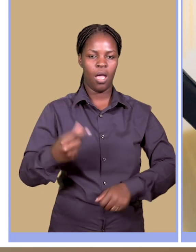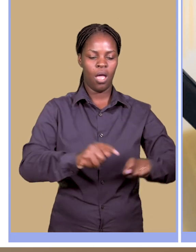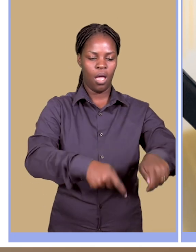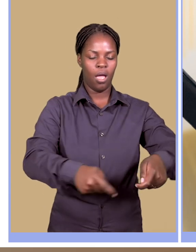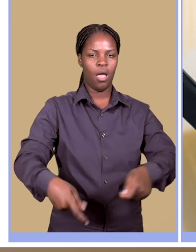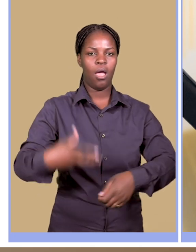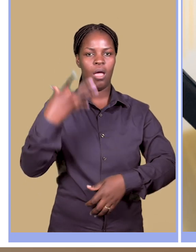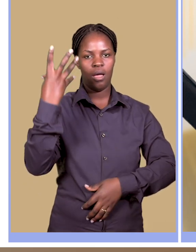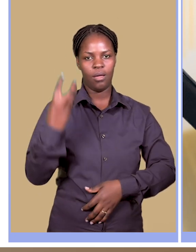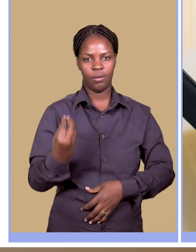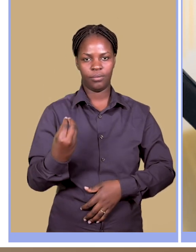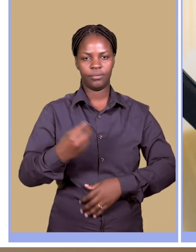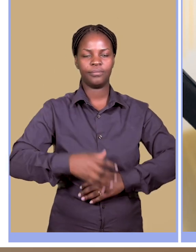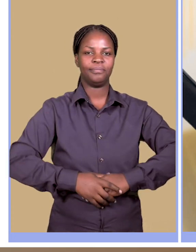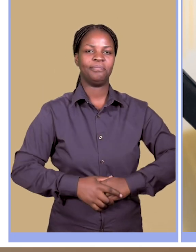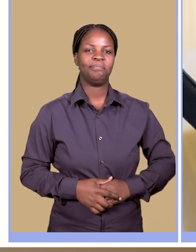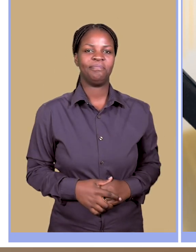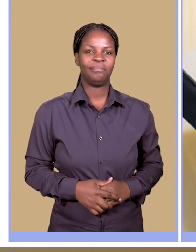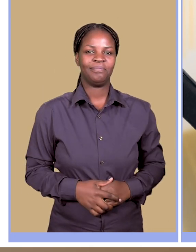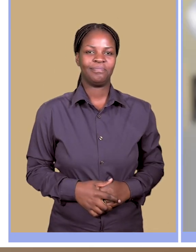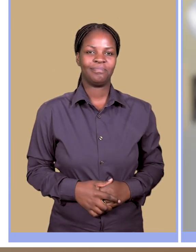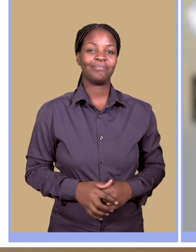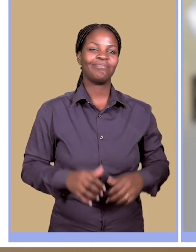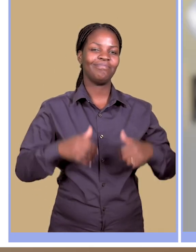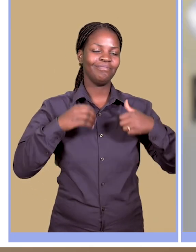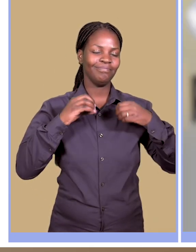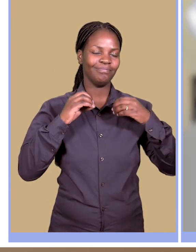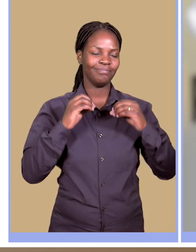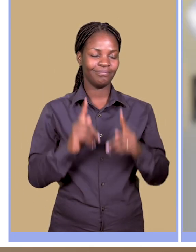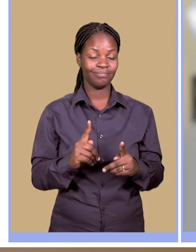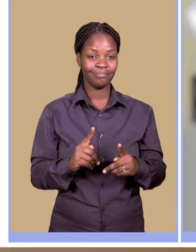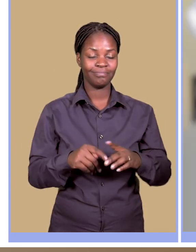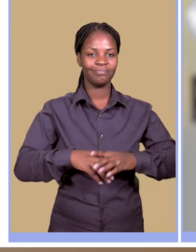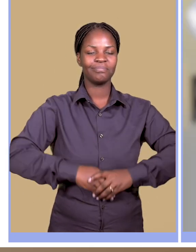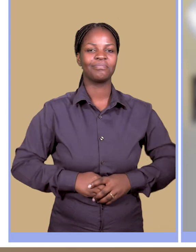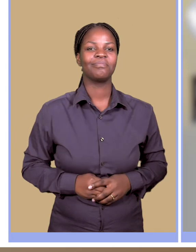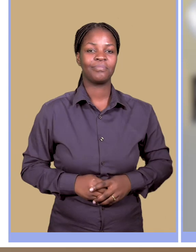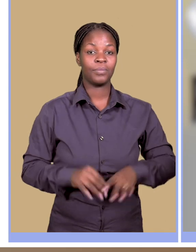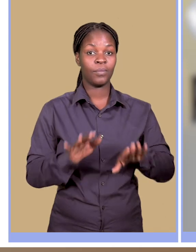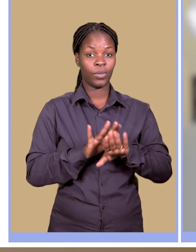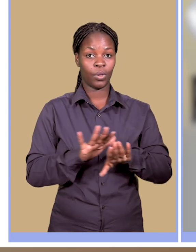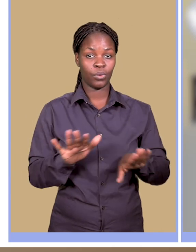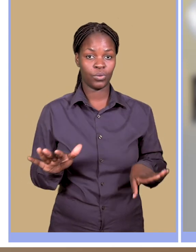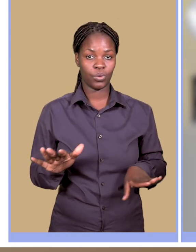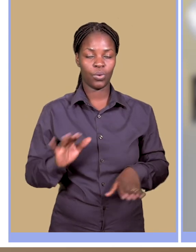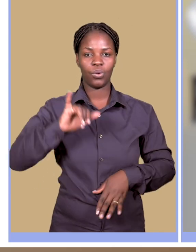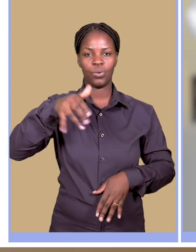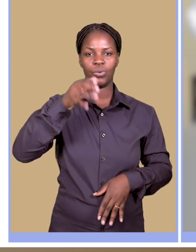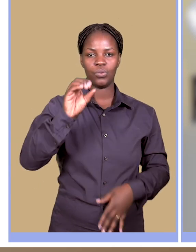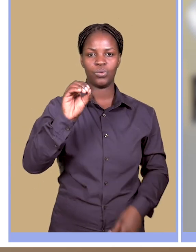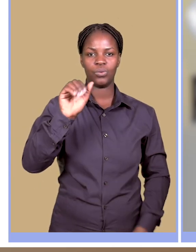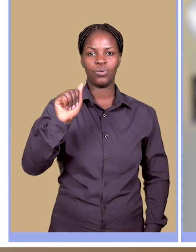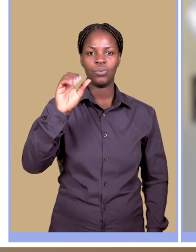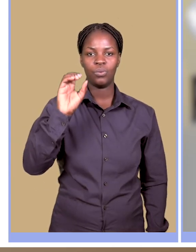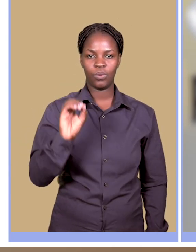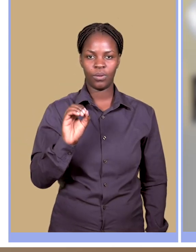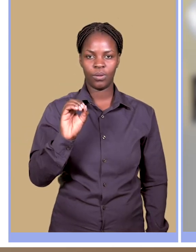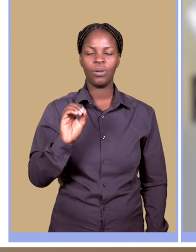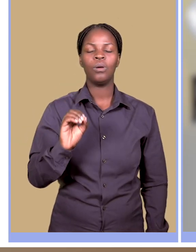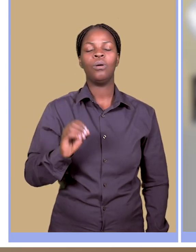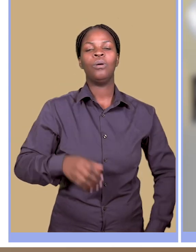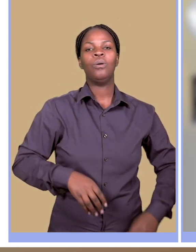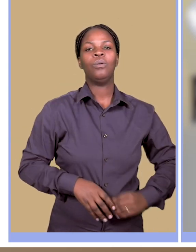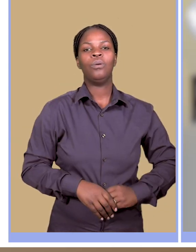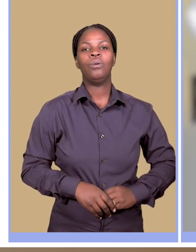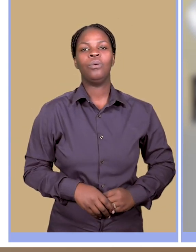pretas. Geralmente sou esse. Muito bem, geralmente é o João Vembane, o mais conhecido, como